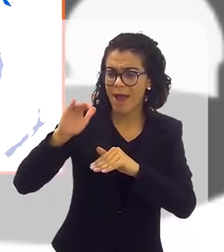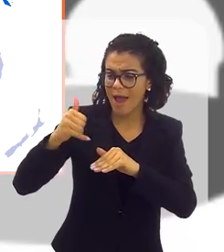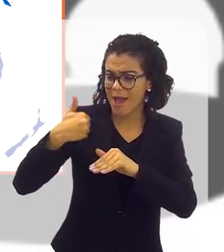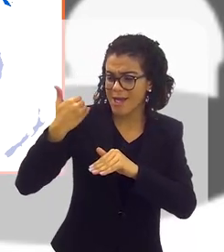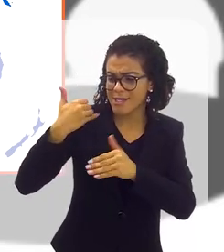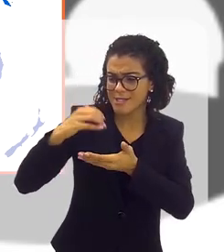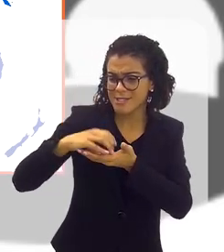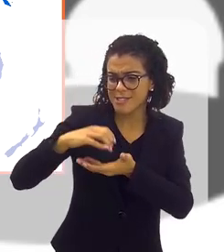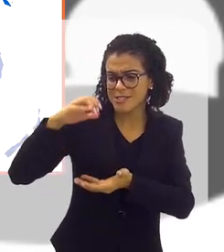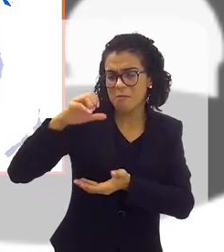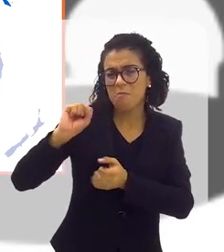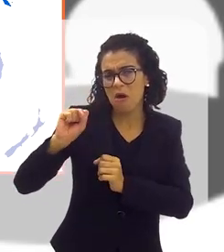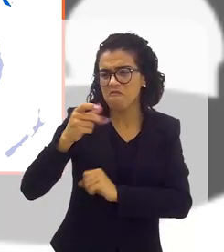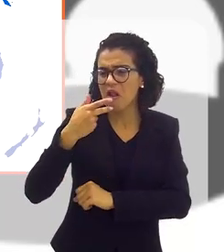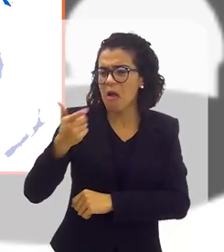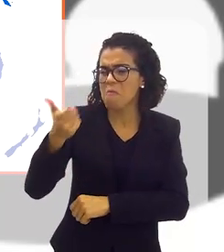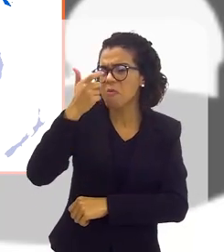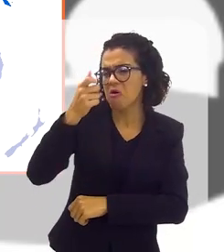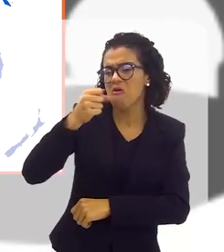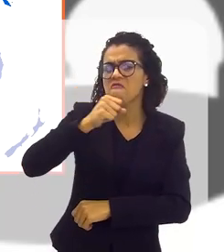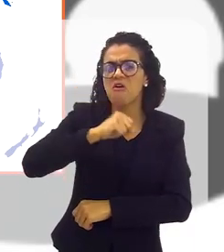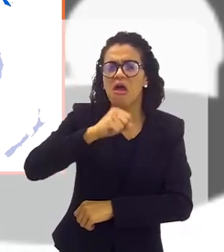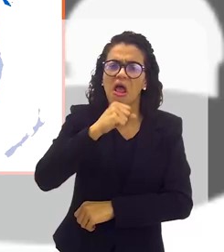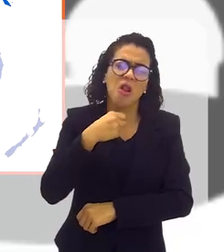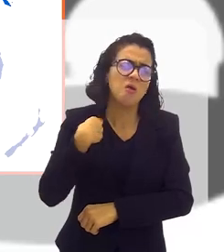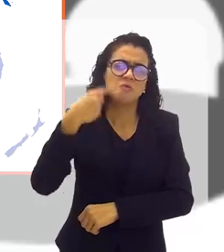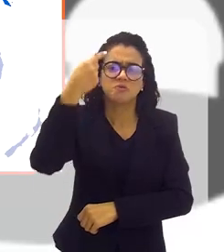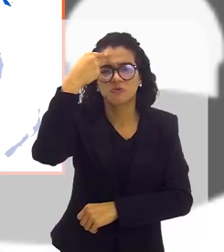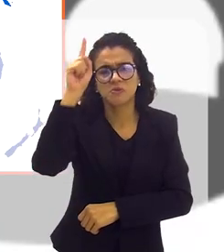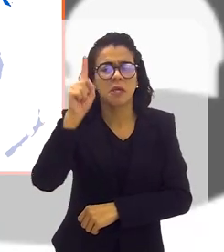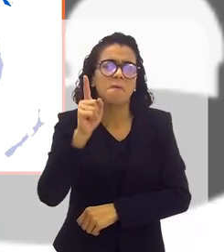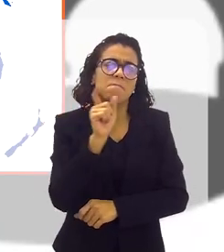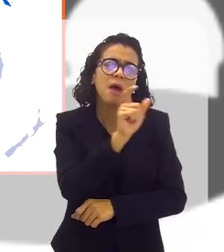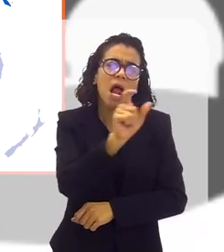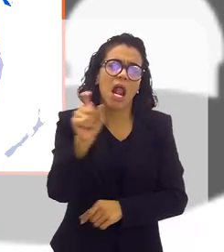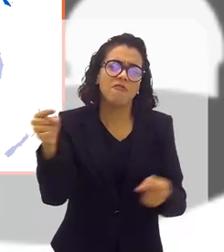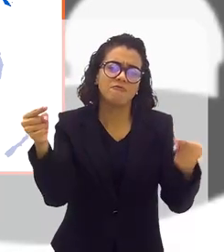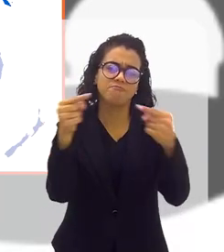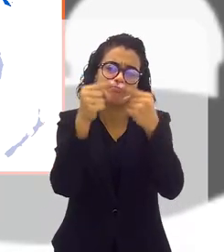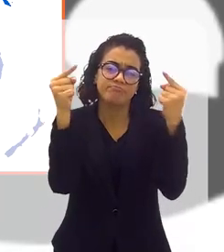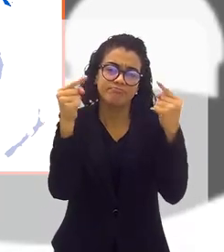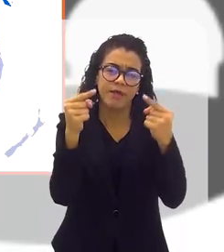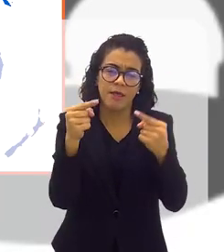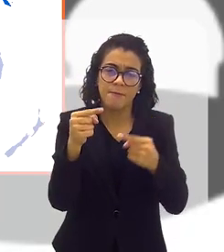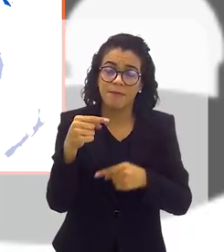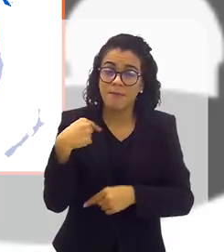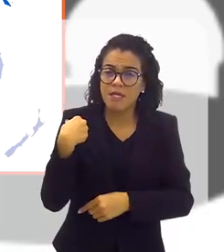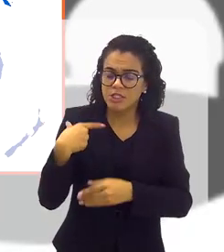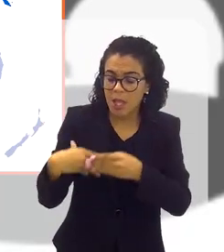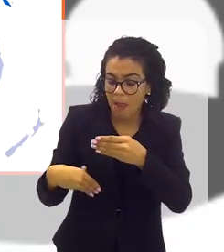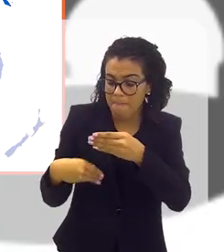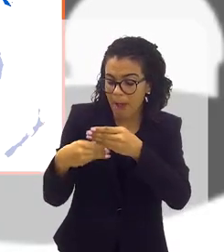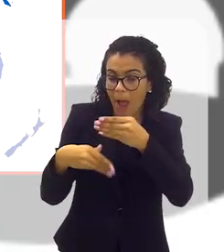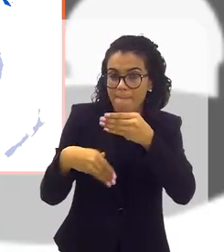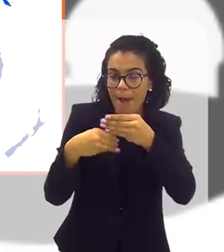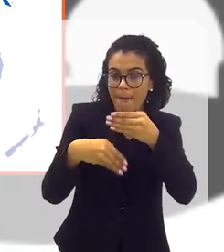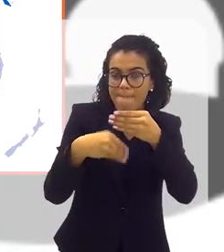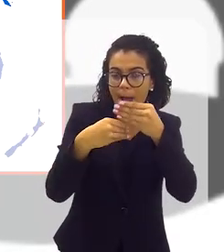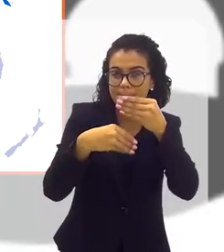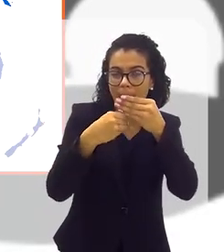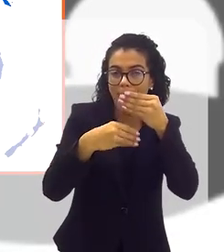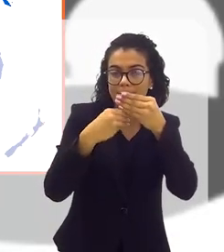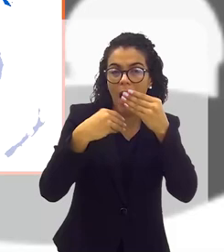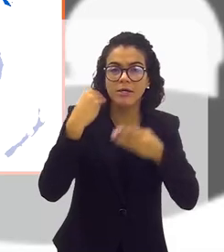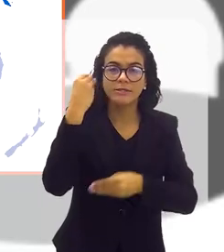quer dizer, quanto mais antigo, e chame como quiser, porque a gente não sei qual a palavra, né, mais adequada, mas quanto mais a gente acumula, não é isso?